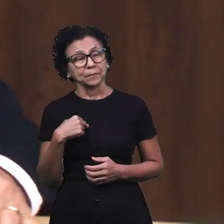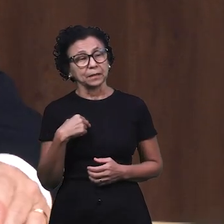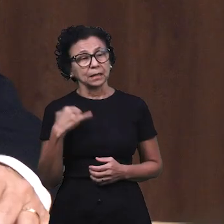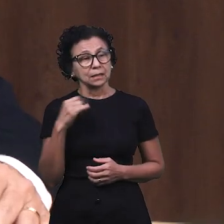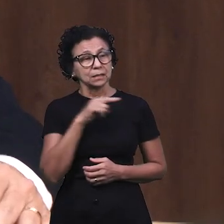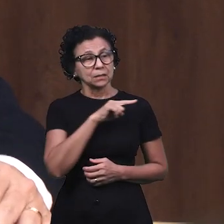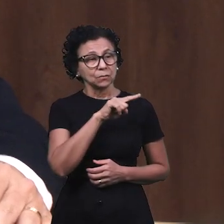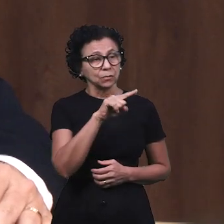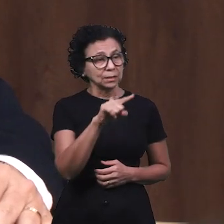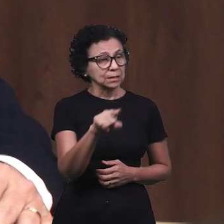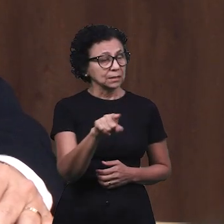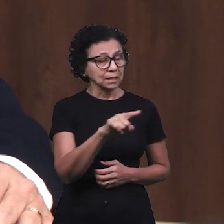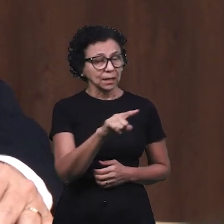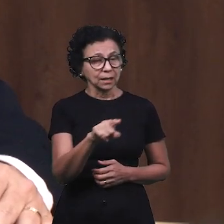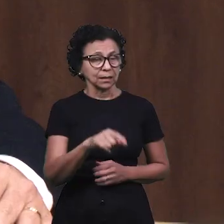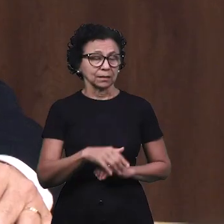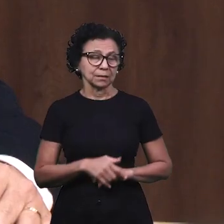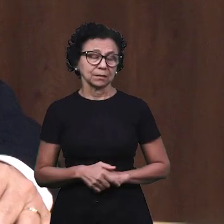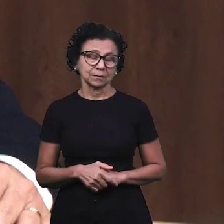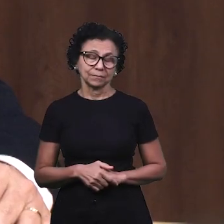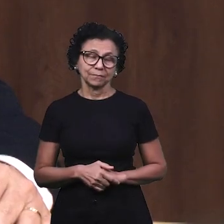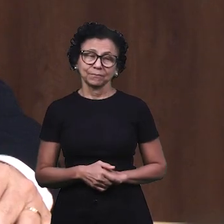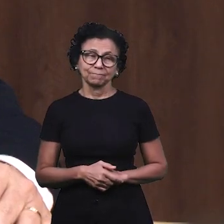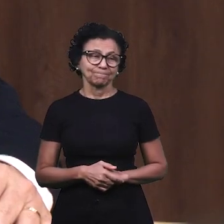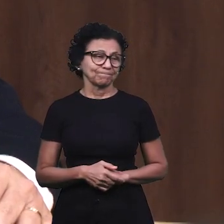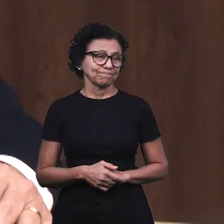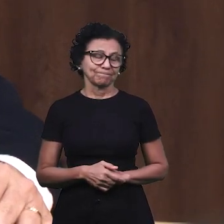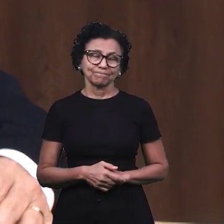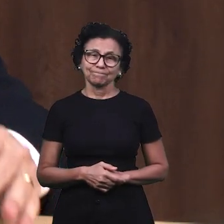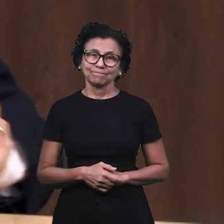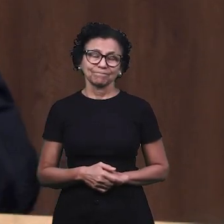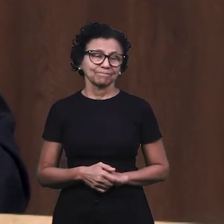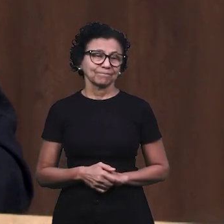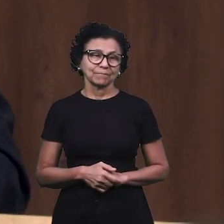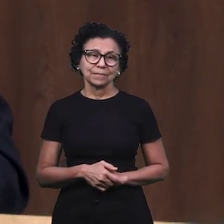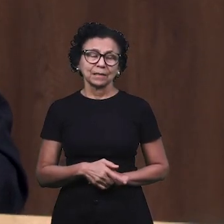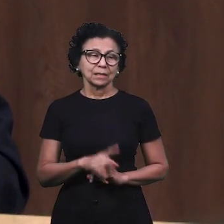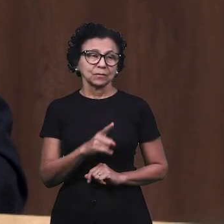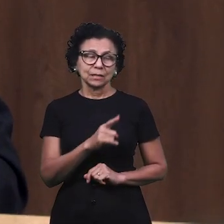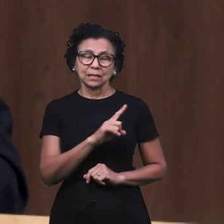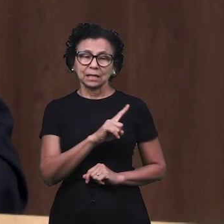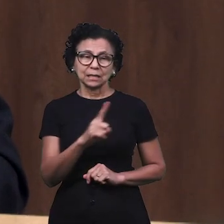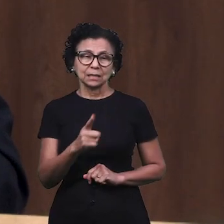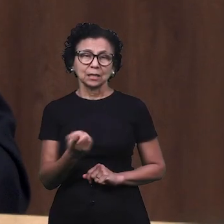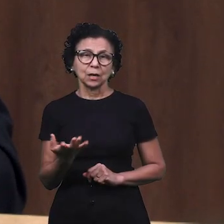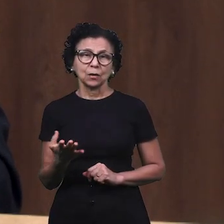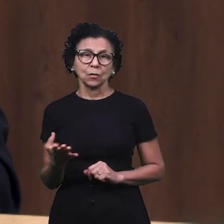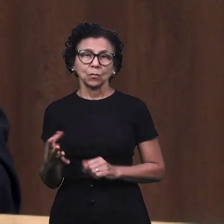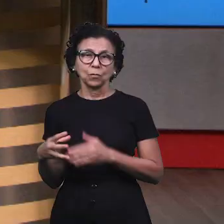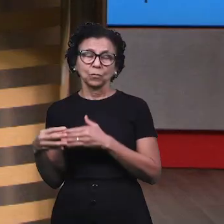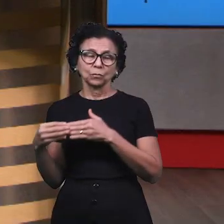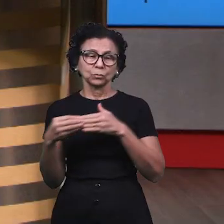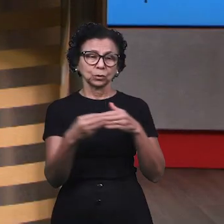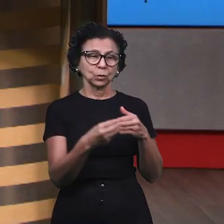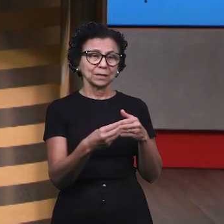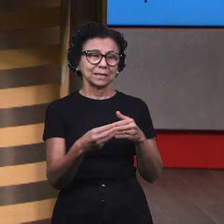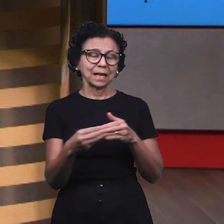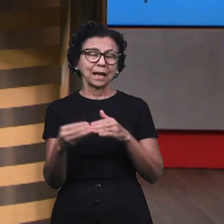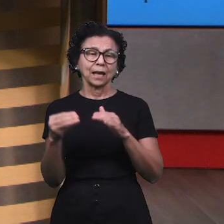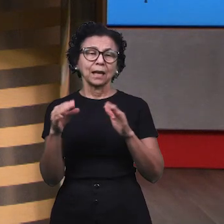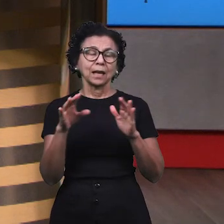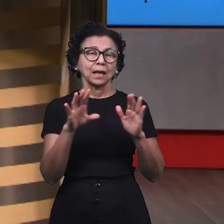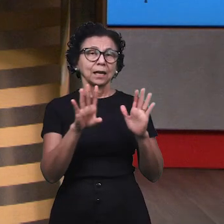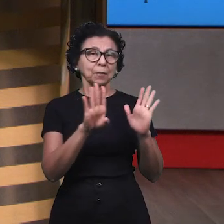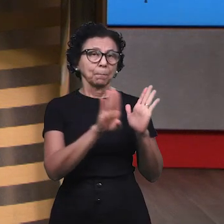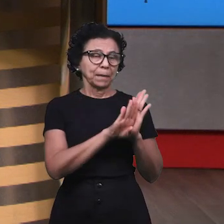vierem aqui com o irmão mais novo, com Benjamim, vocês não vão ver o meu rosto. Que coisa maravilhosa, maravilhoso, né?